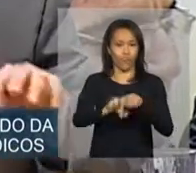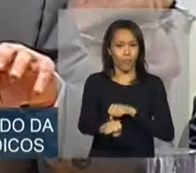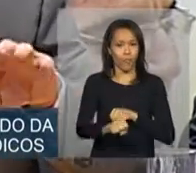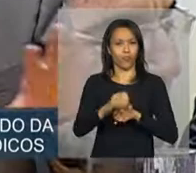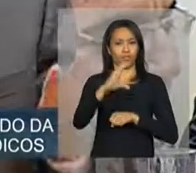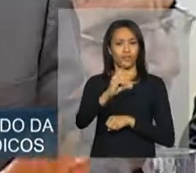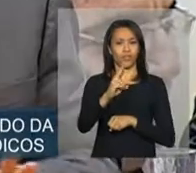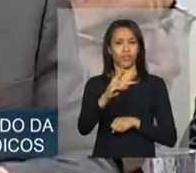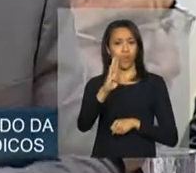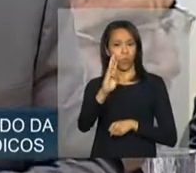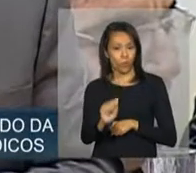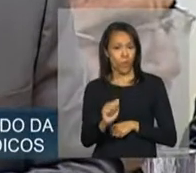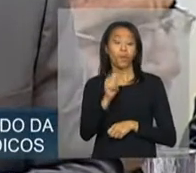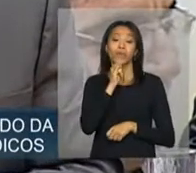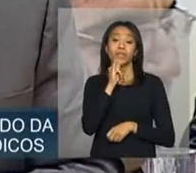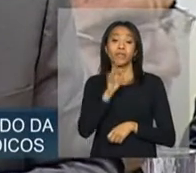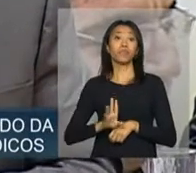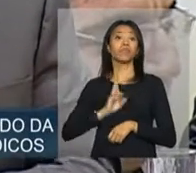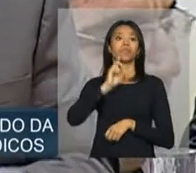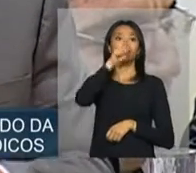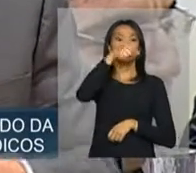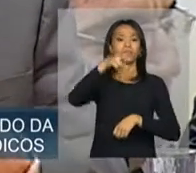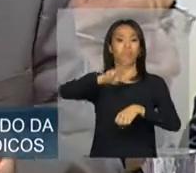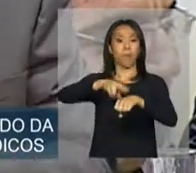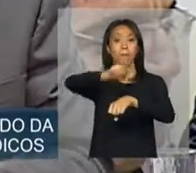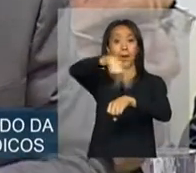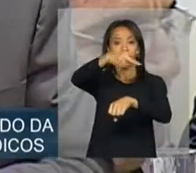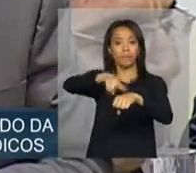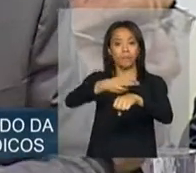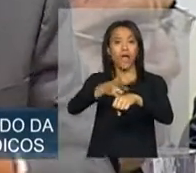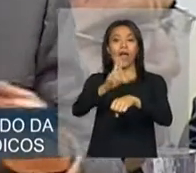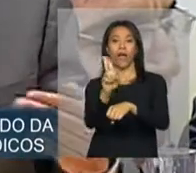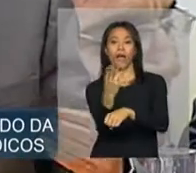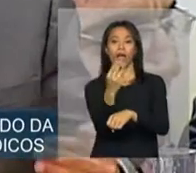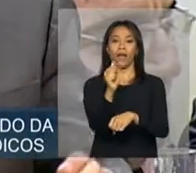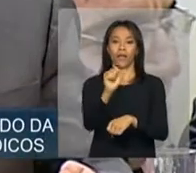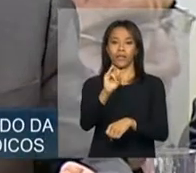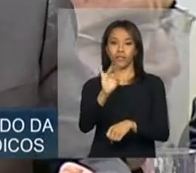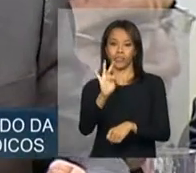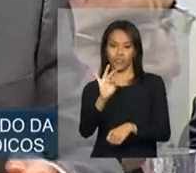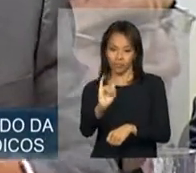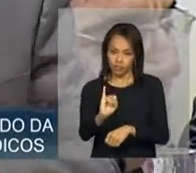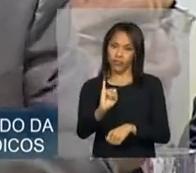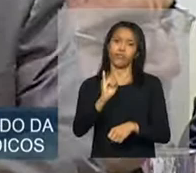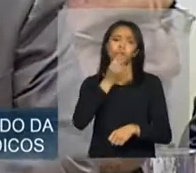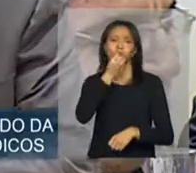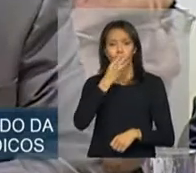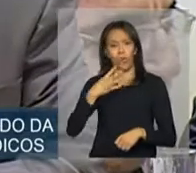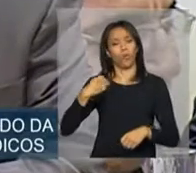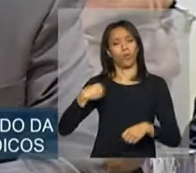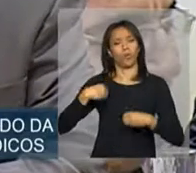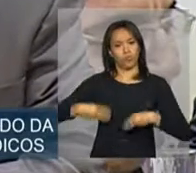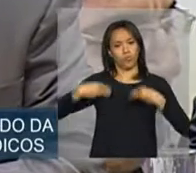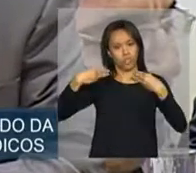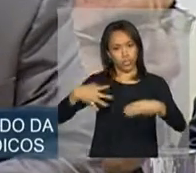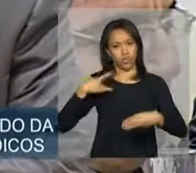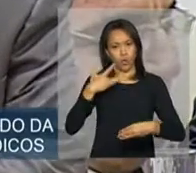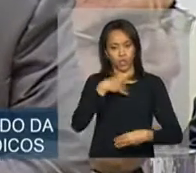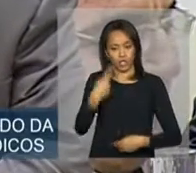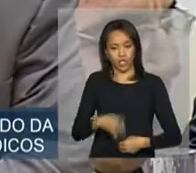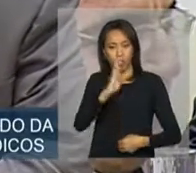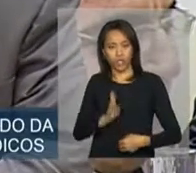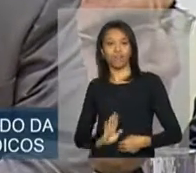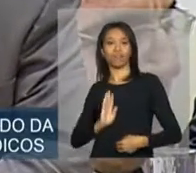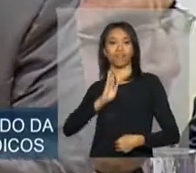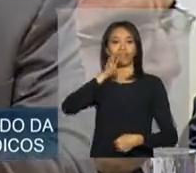de atenção básica em culpa sendo atuação noite né forte atuação do Ministério da Saúde brasileiro com cuba organização